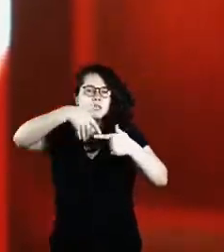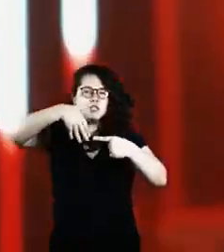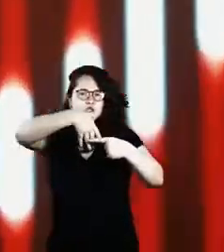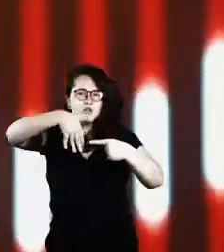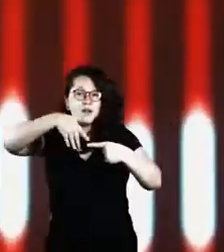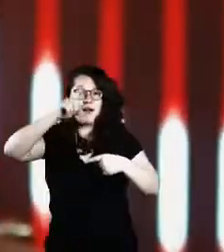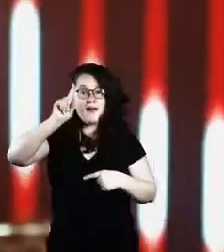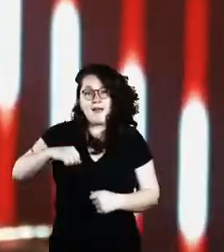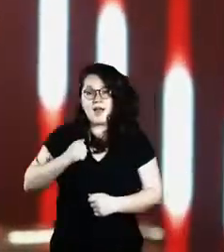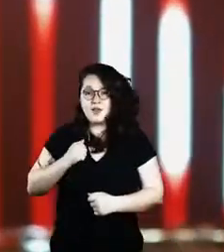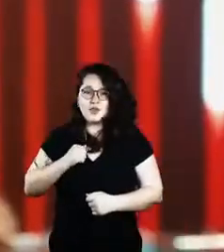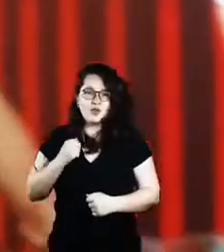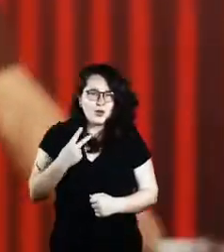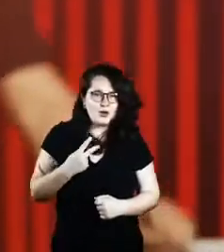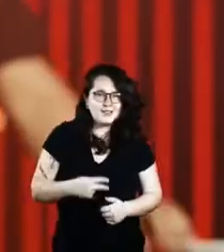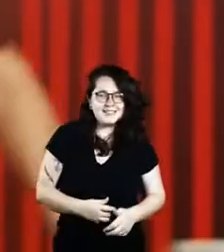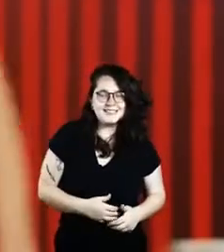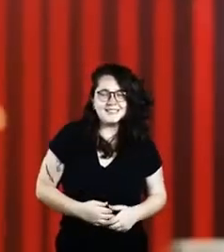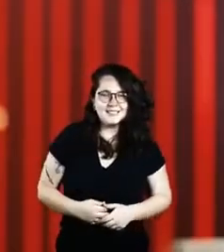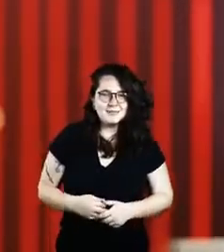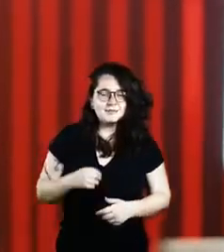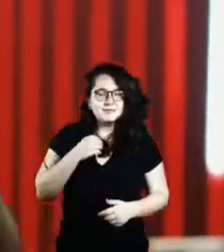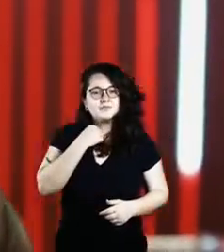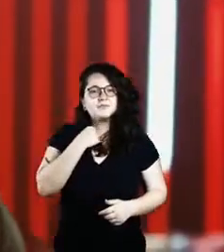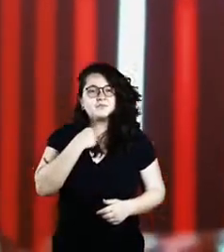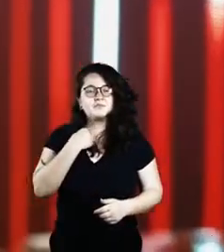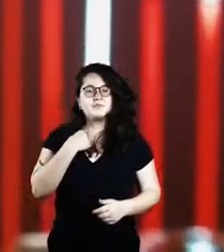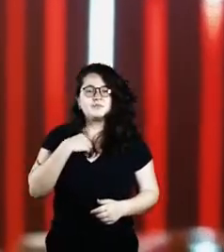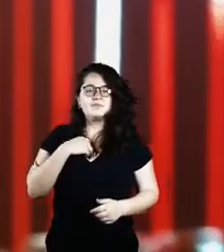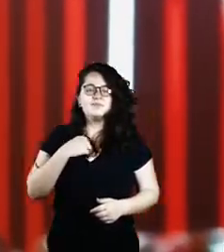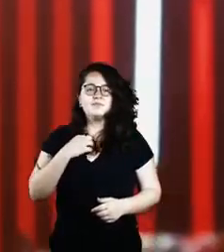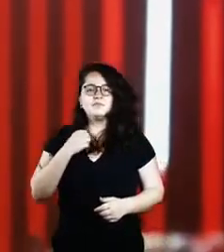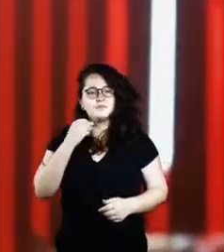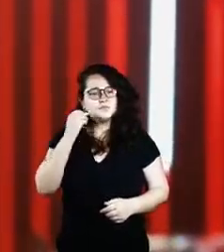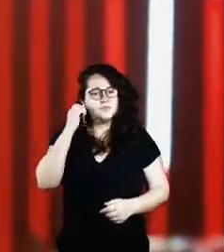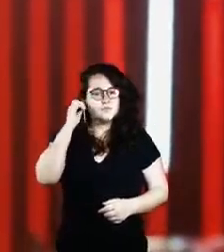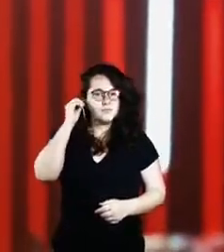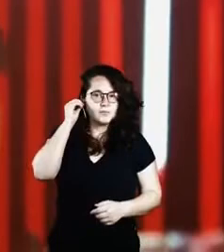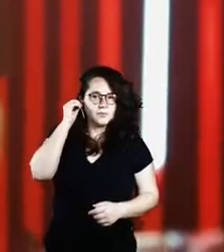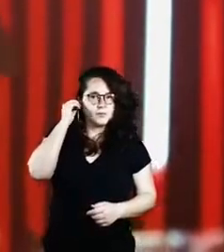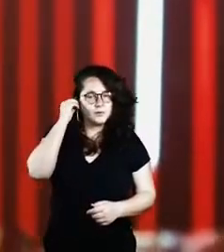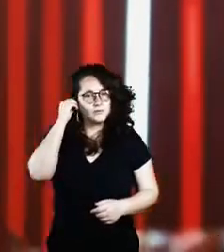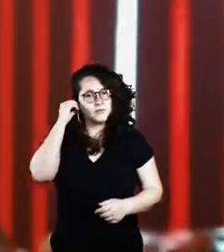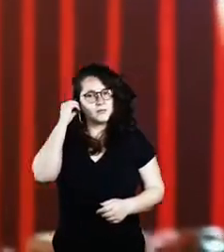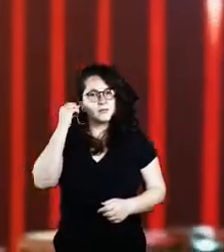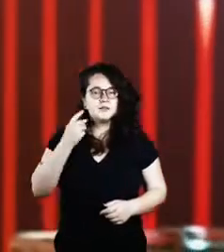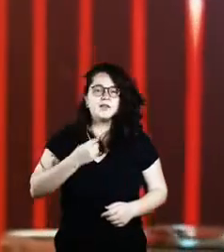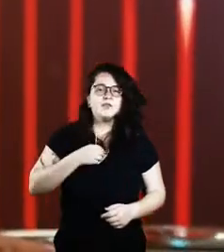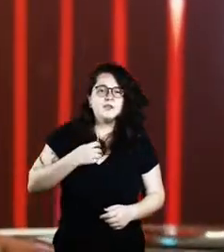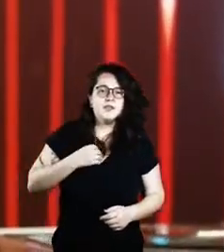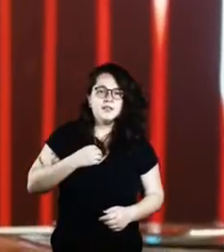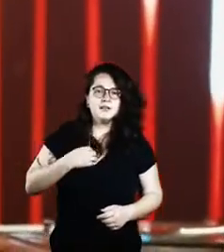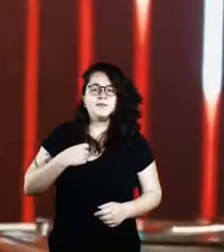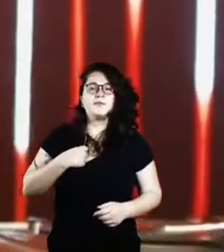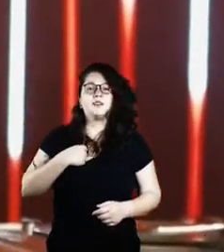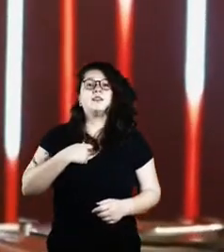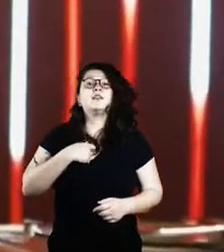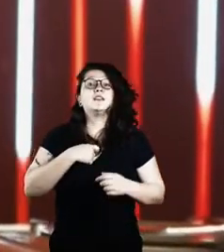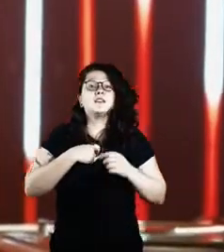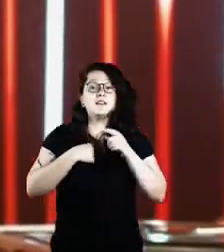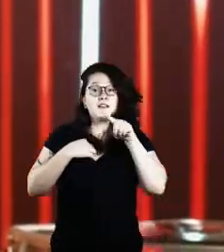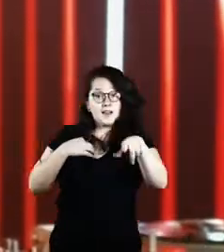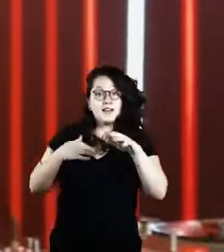Bom, quero me apresentar, né, DJ Reginaldo,